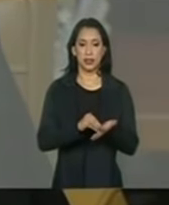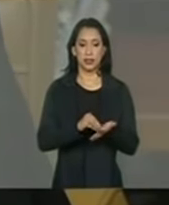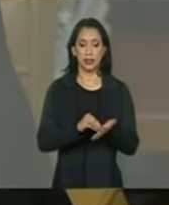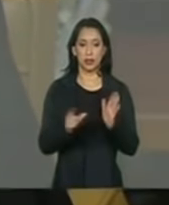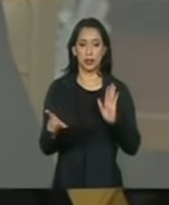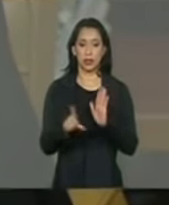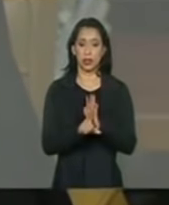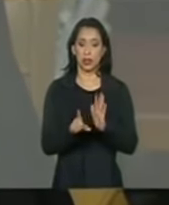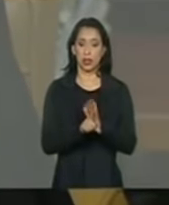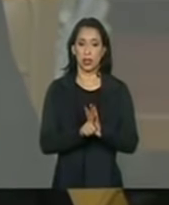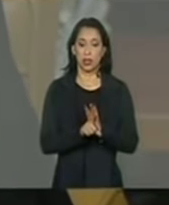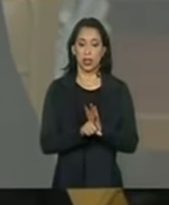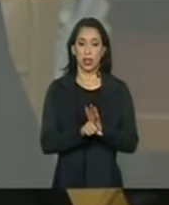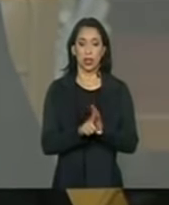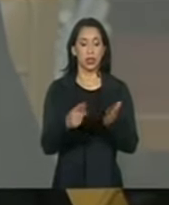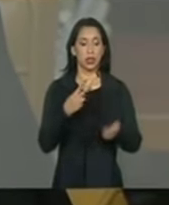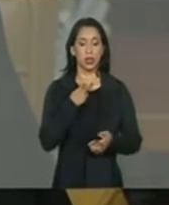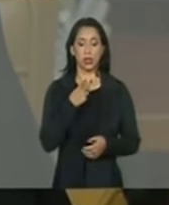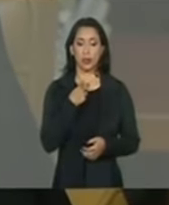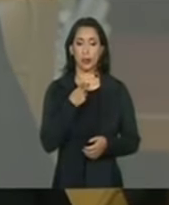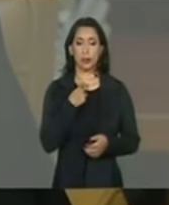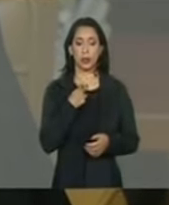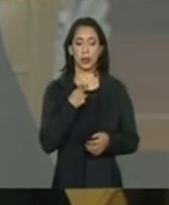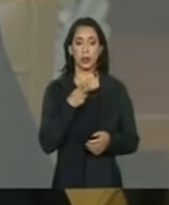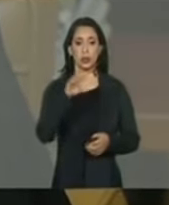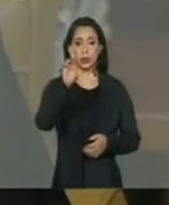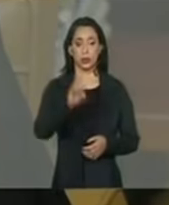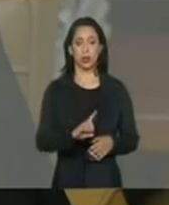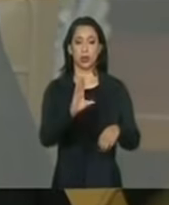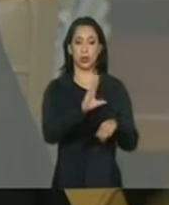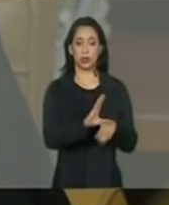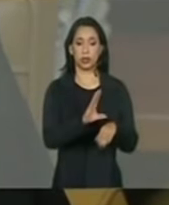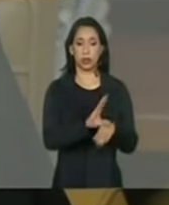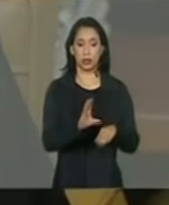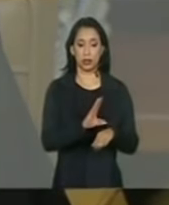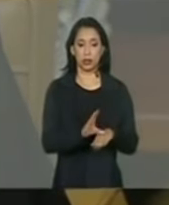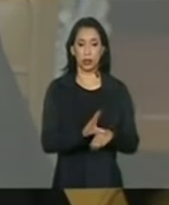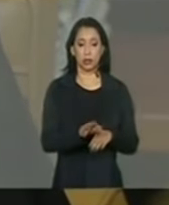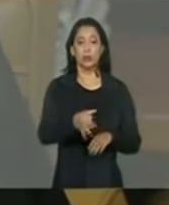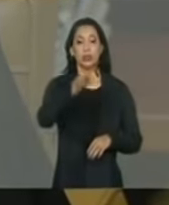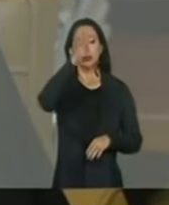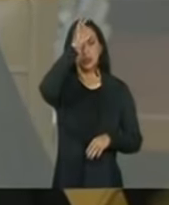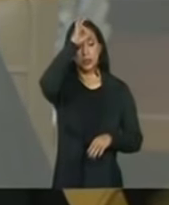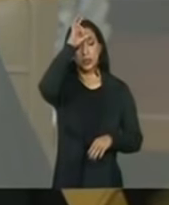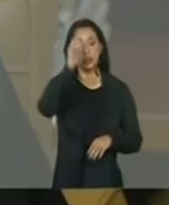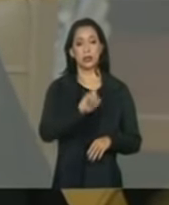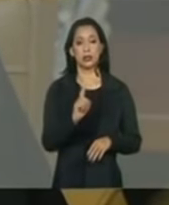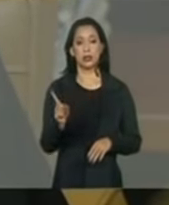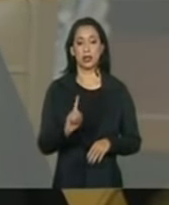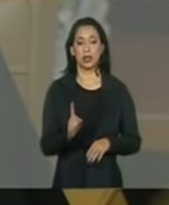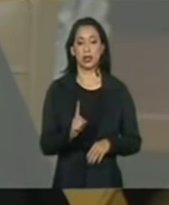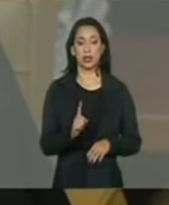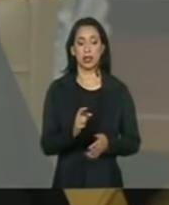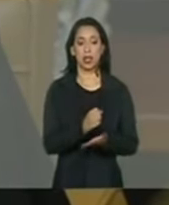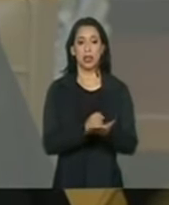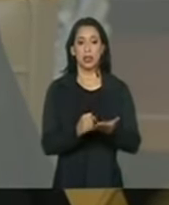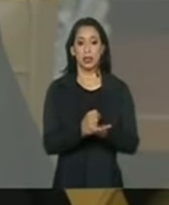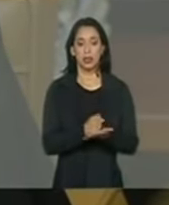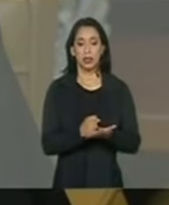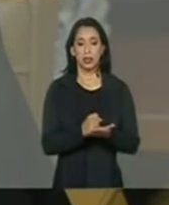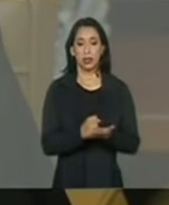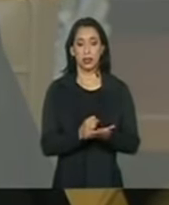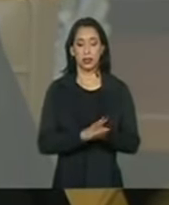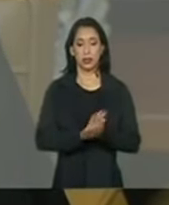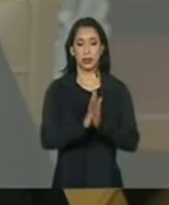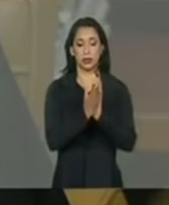constitucional do direito fundamental de ser presumida inocente pois não é essa prerrogativa base que frustra